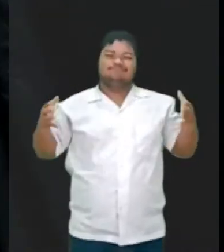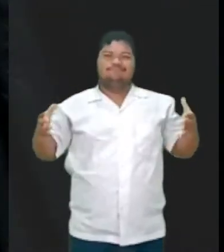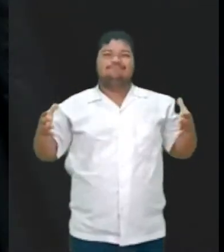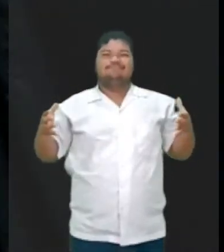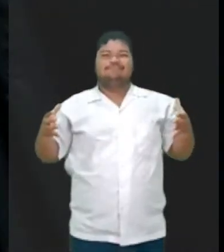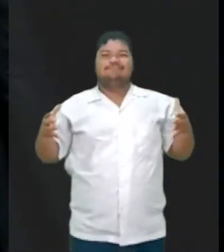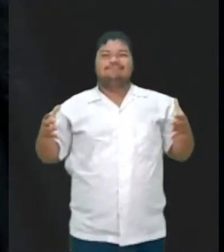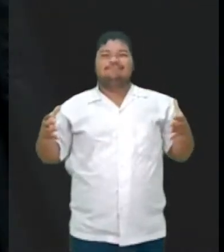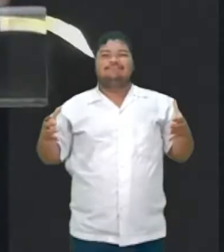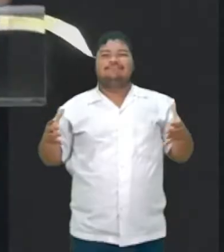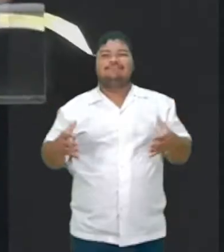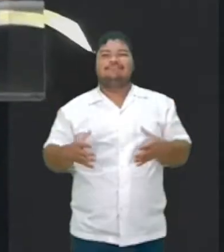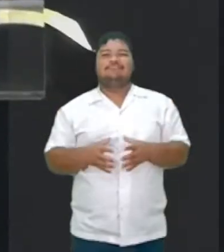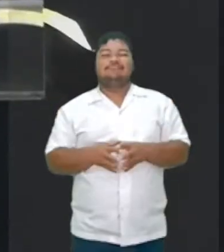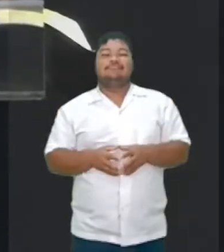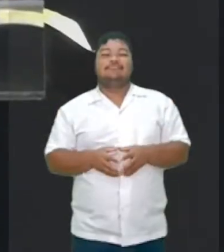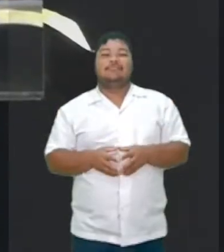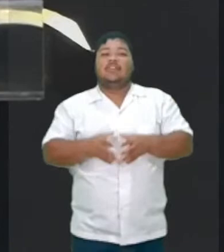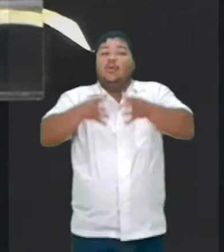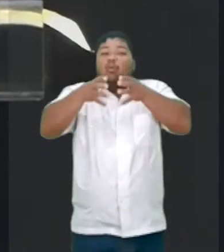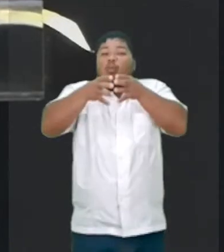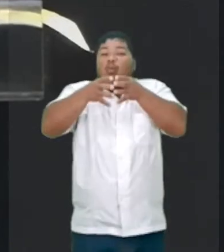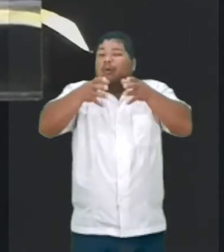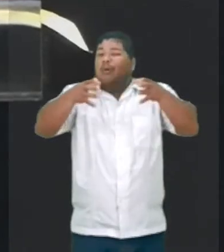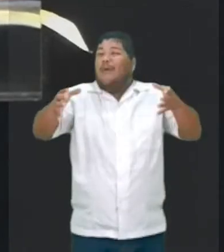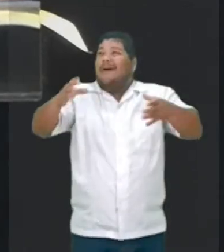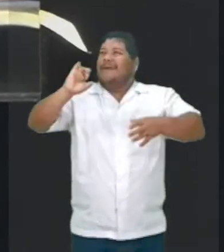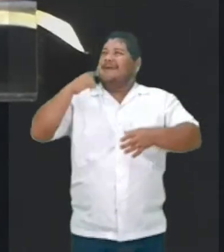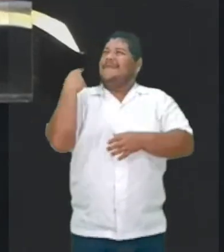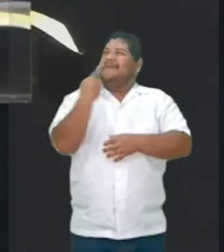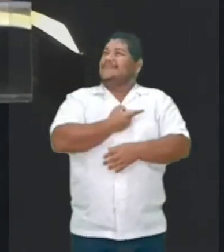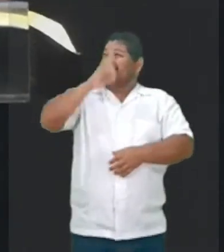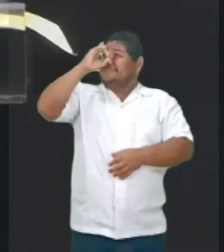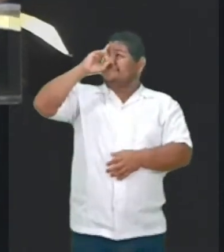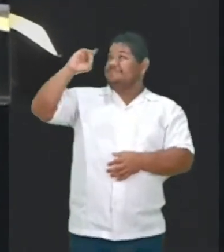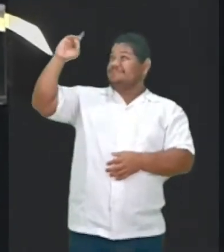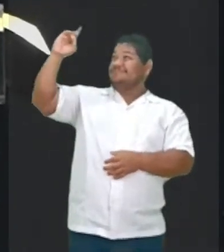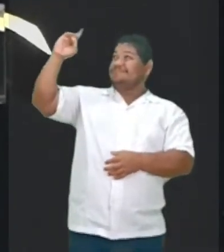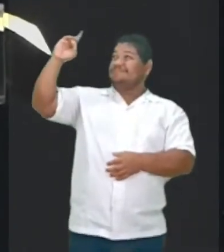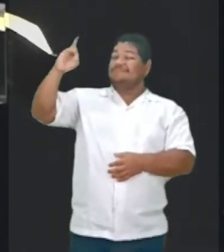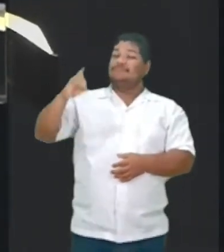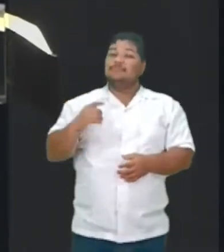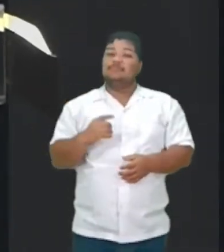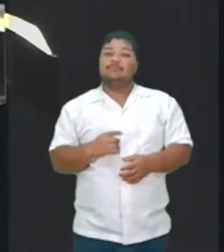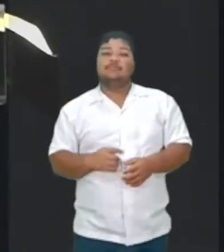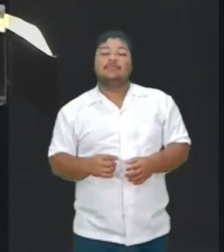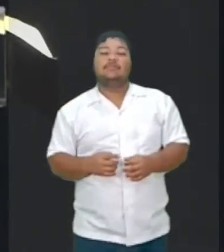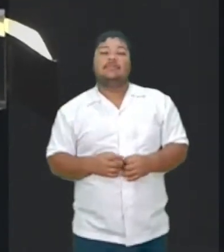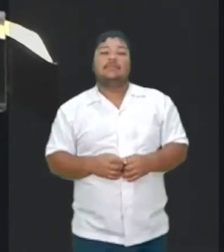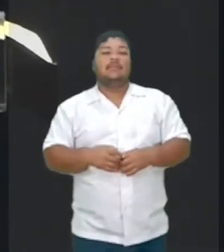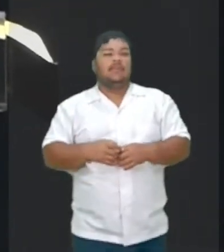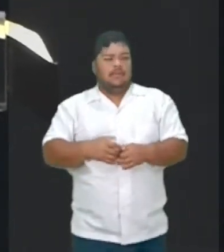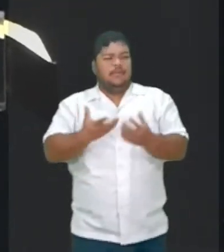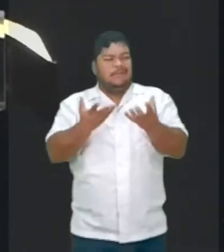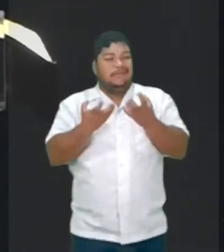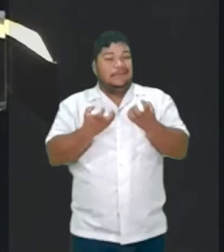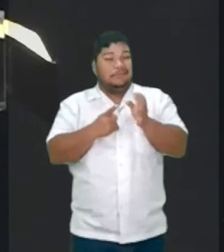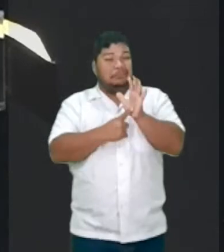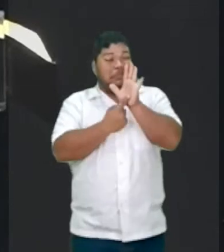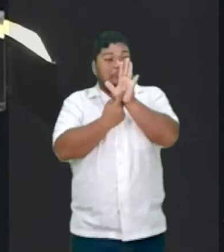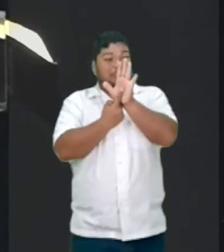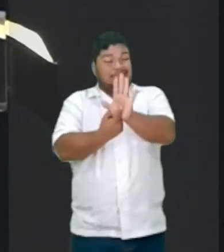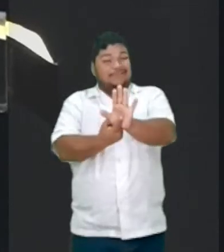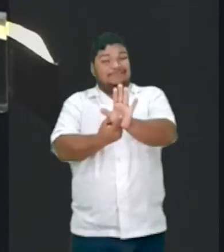grande é o nosso Deus. Eu quero mostrar isso com você essa noite. Nesse